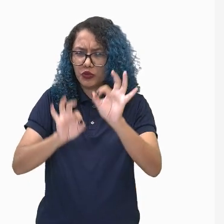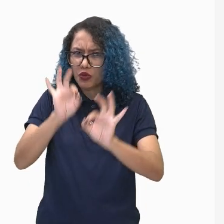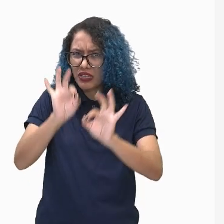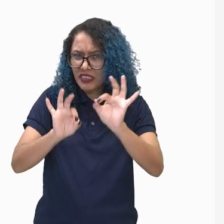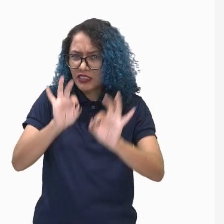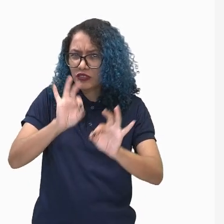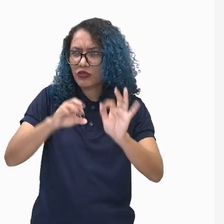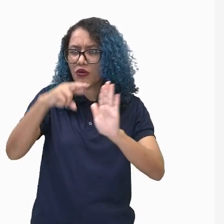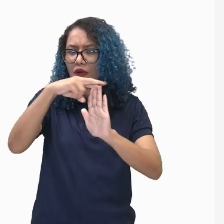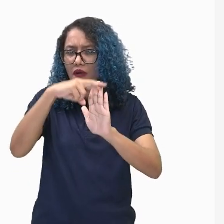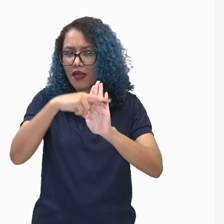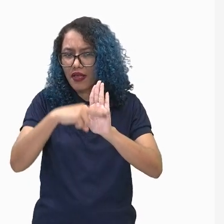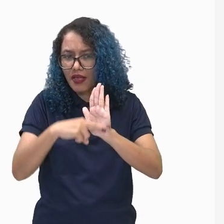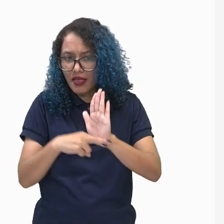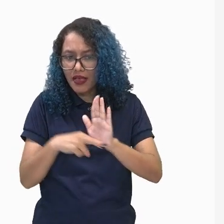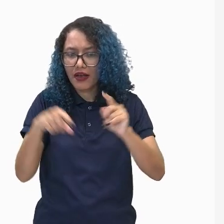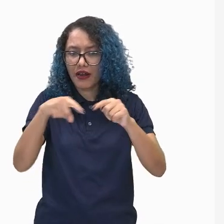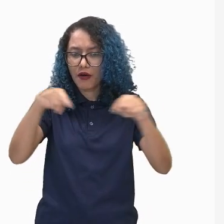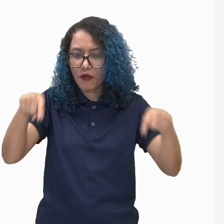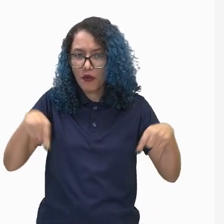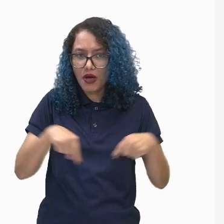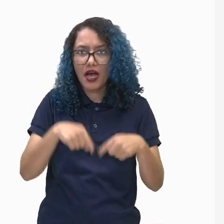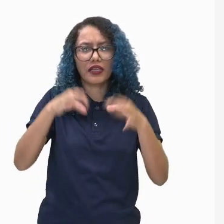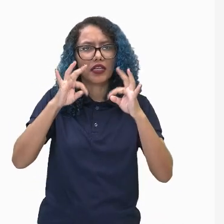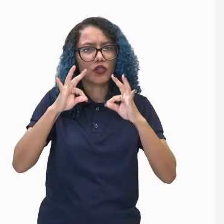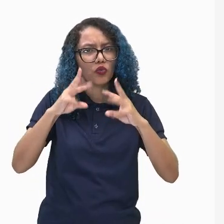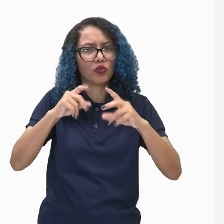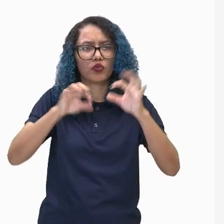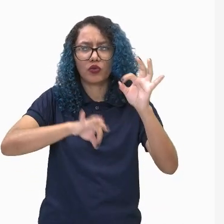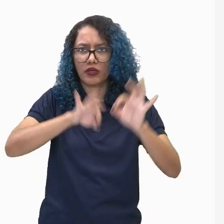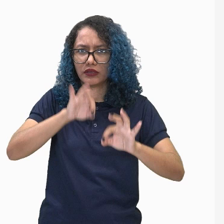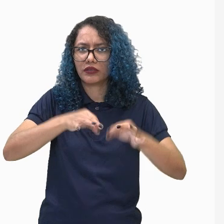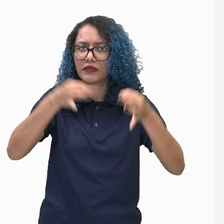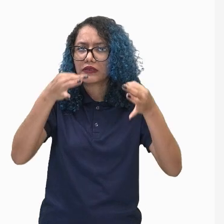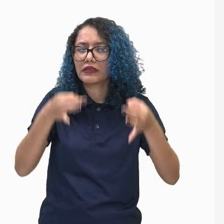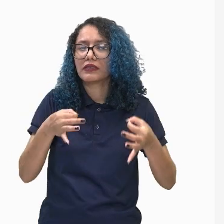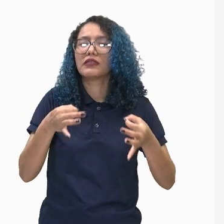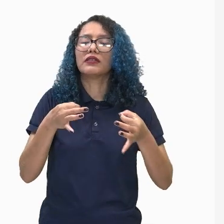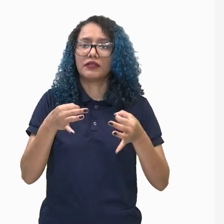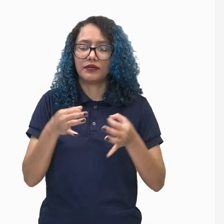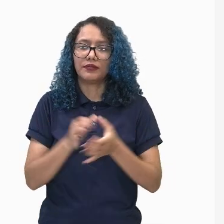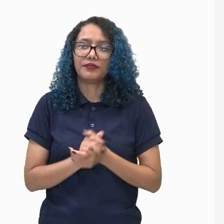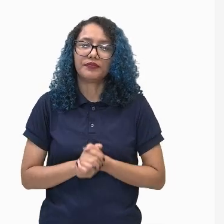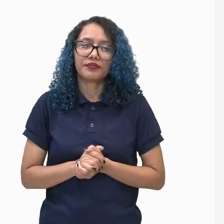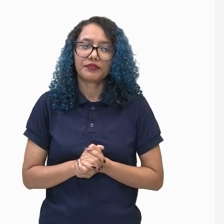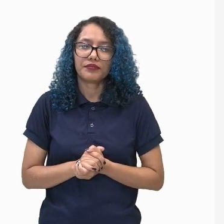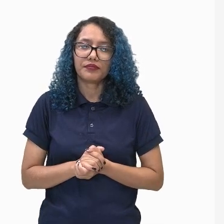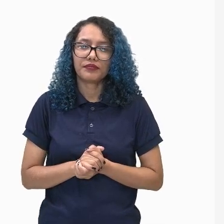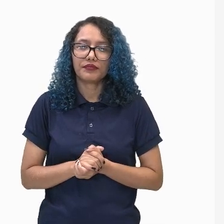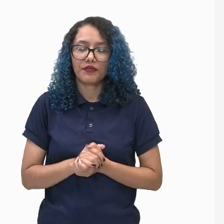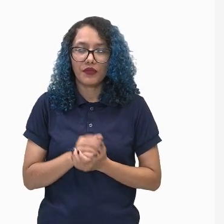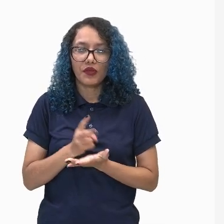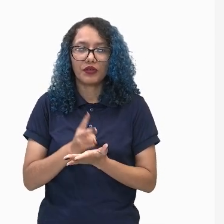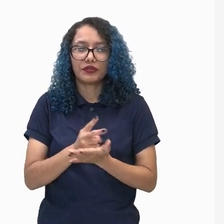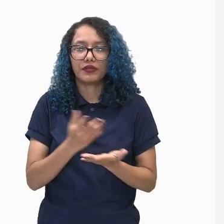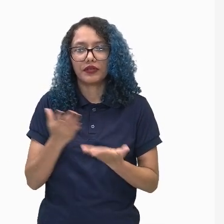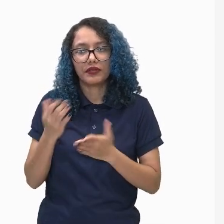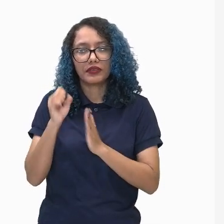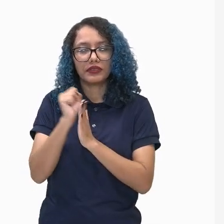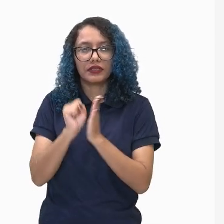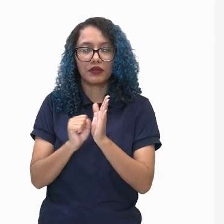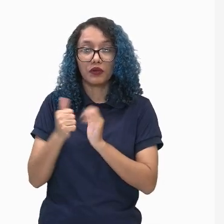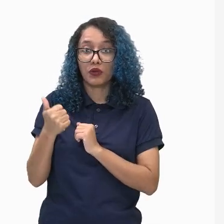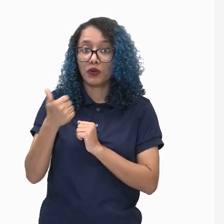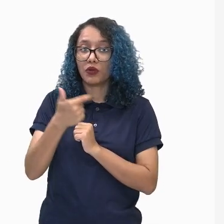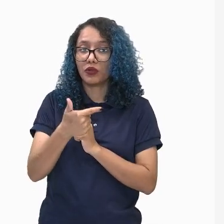regras e com quadra fixa. Para a gente entender um pouco mais essa divisão histórica, aí, olha só, no século XII,